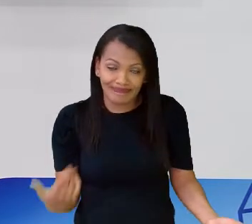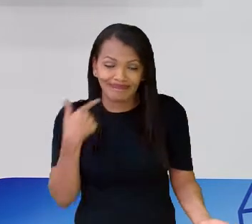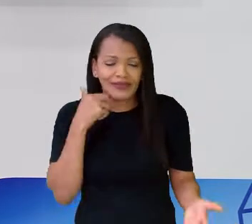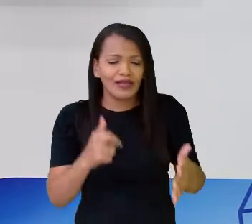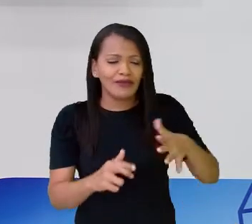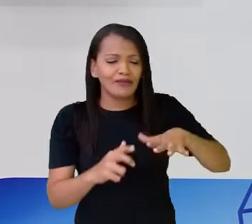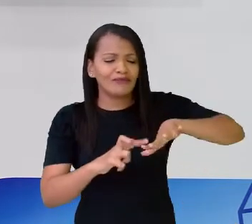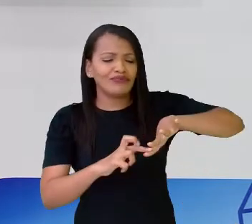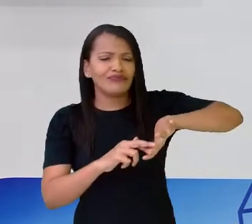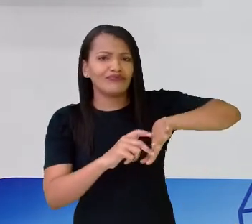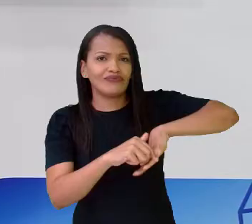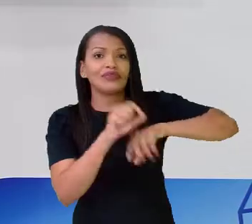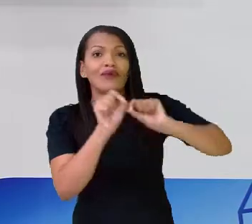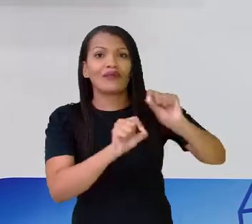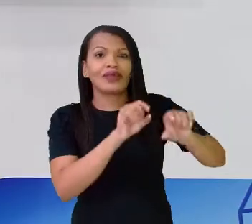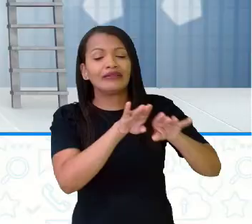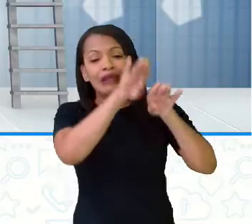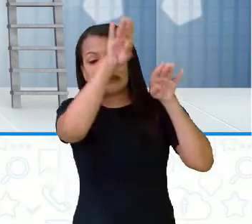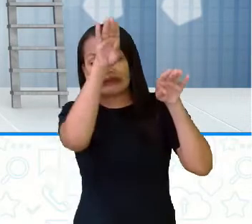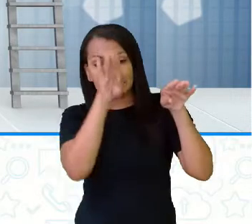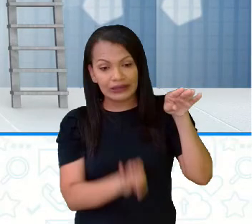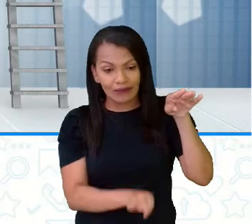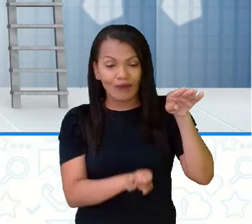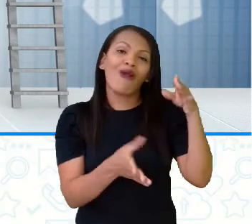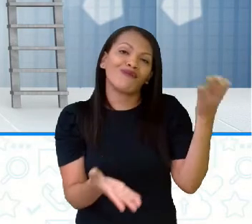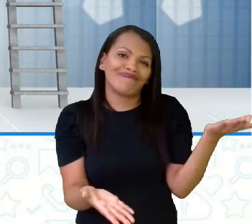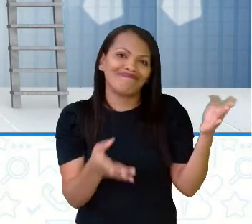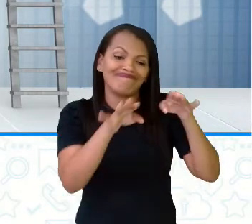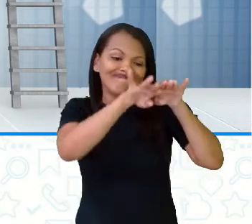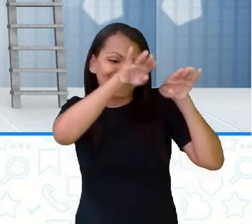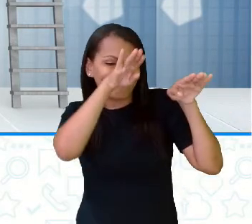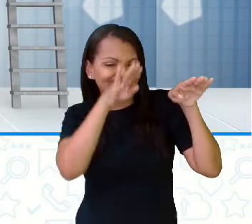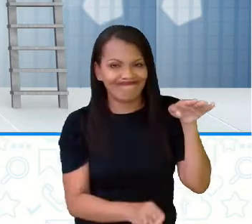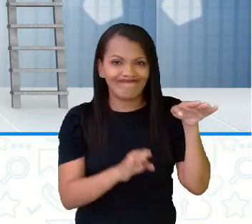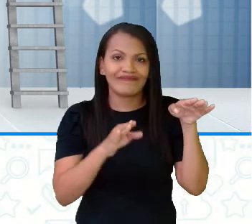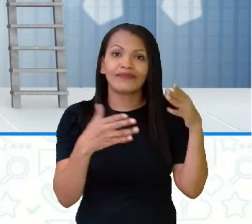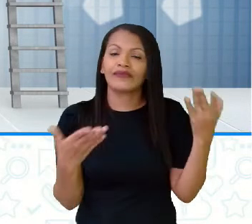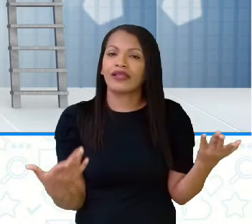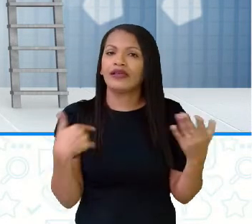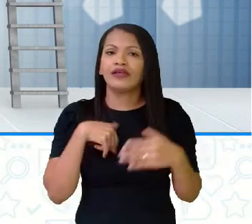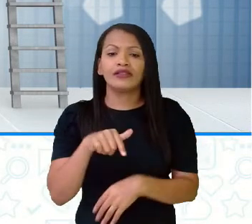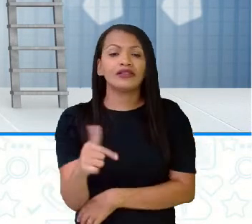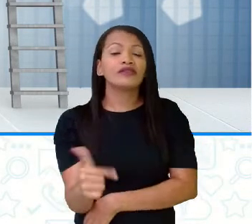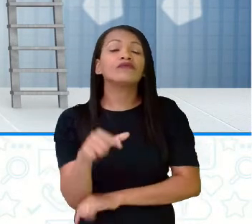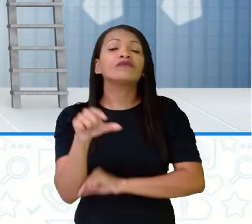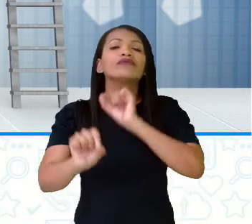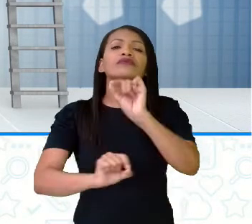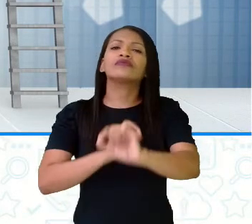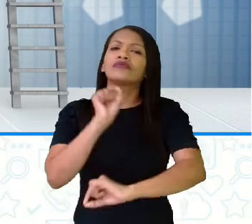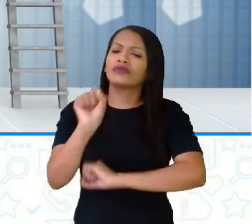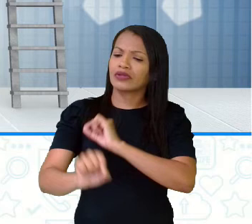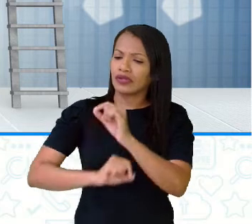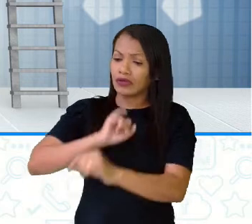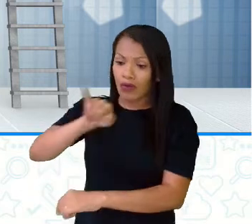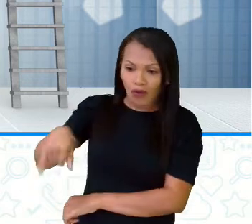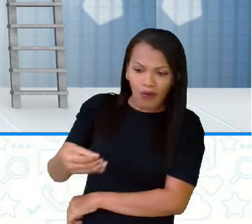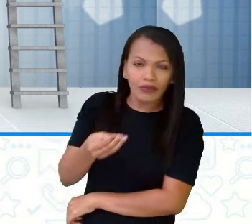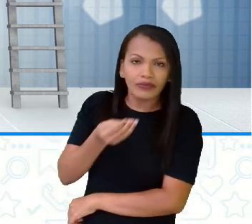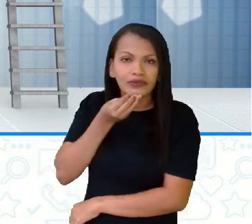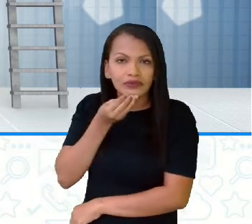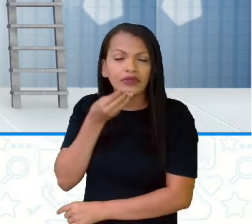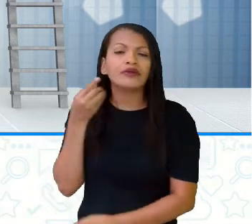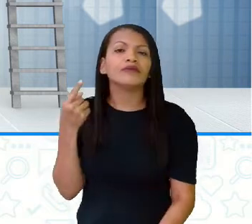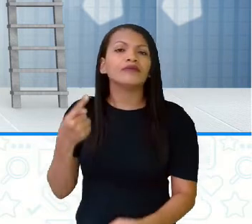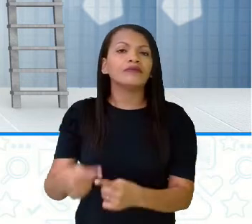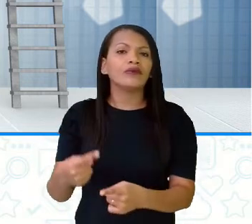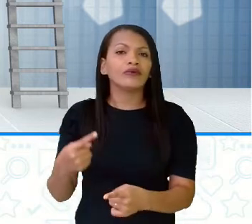está desigual à dos outros homens que estão ali ao redor. Ela não vai ter o quê aí? As oportunidades,